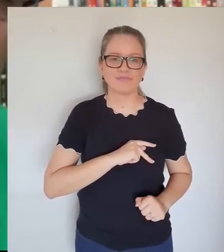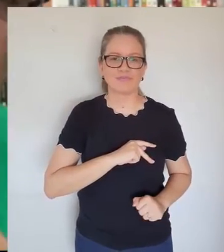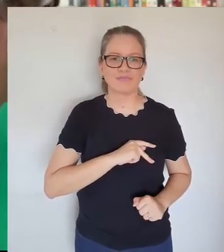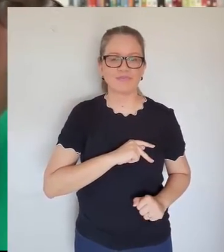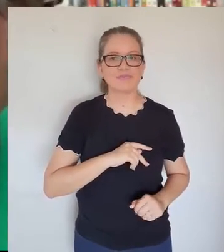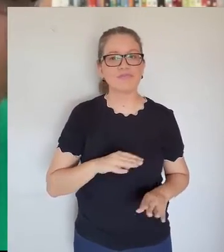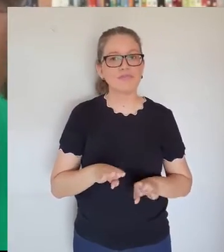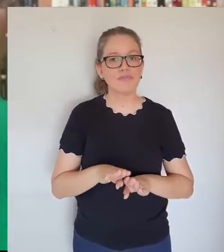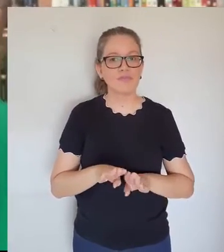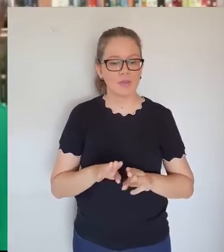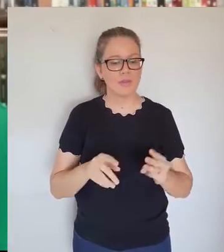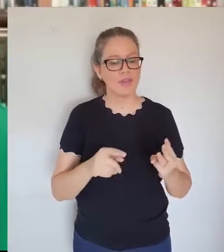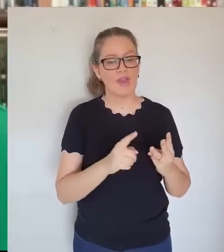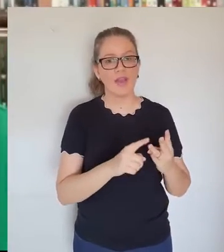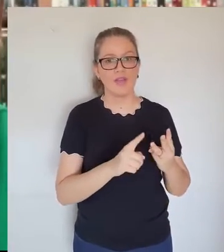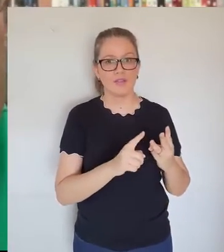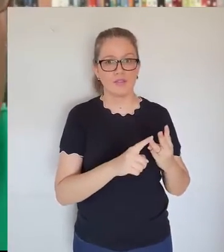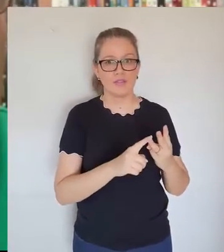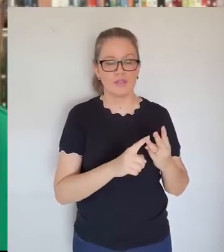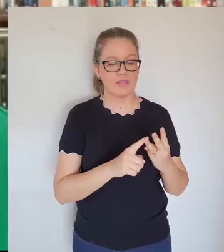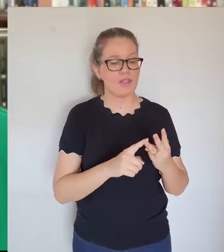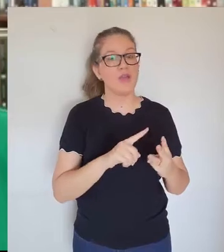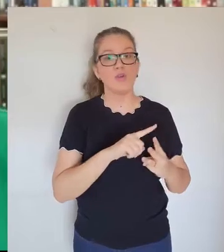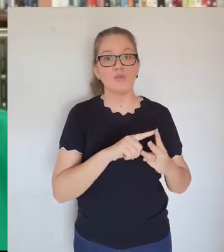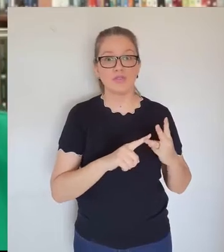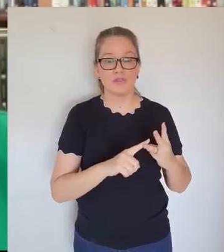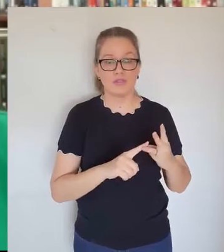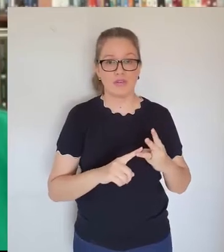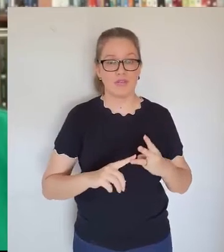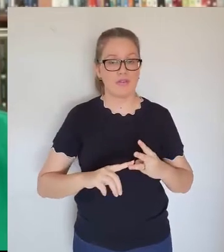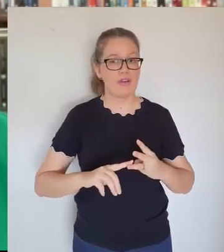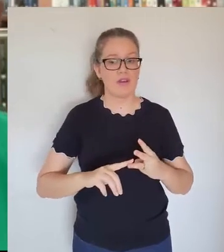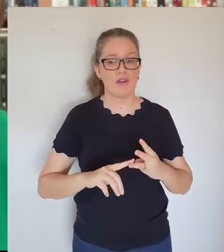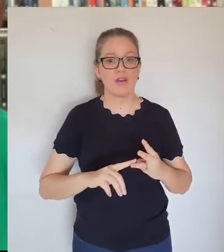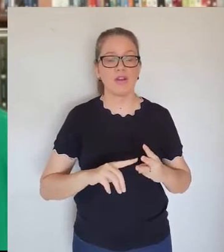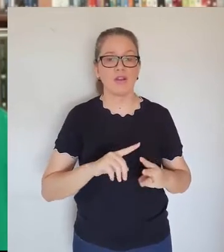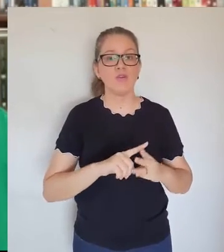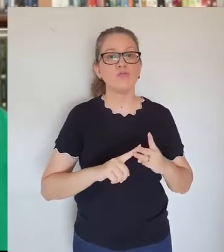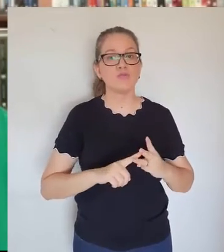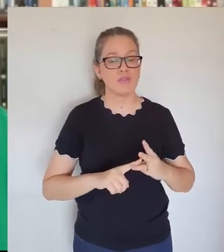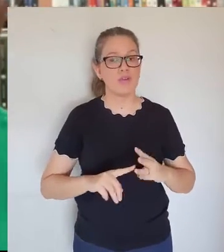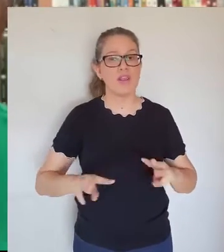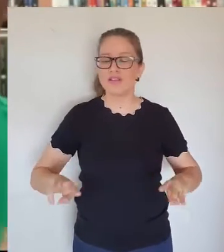né? E também aparece agora os três não